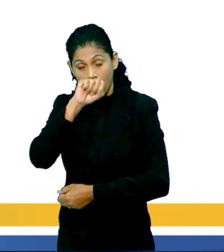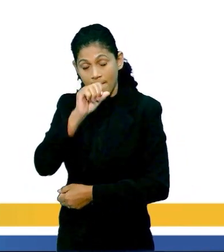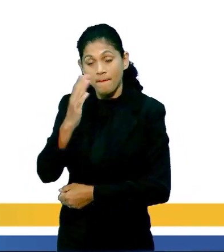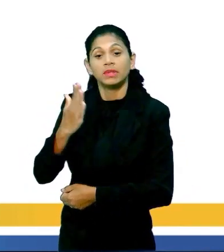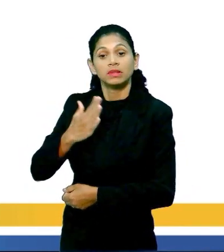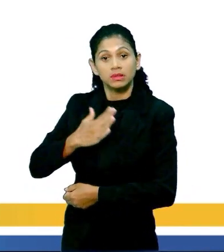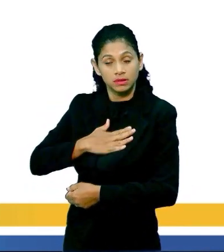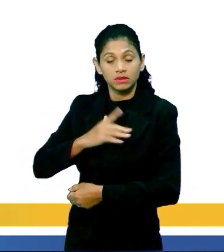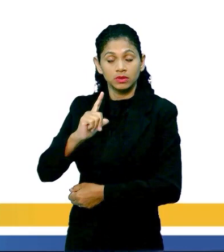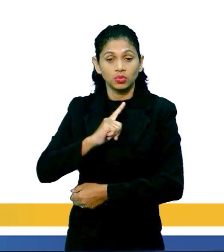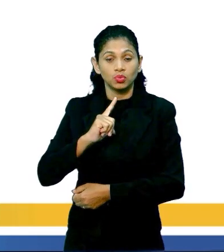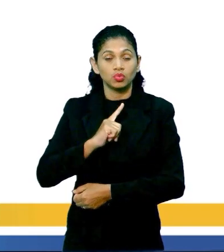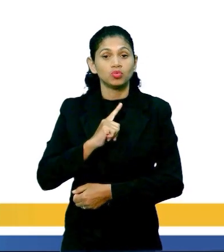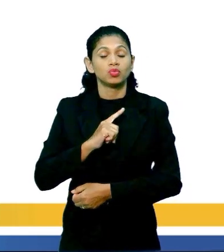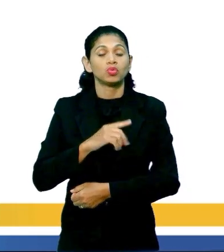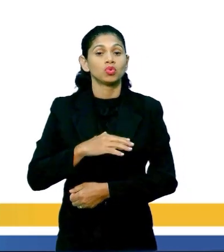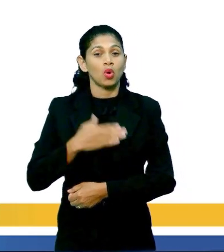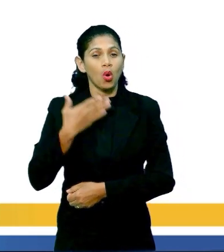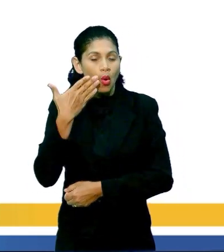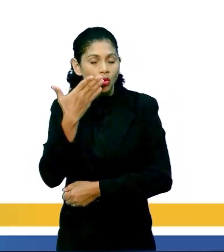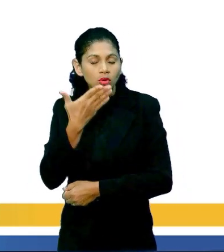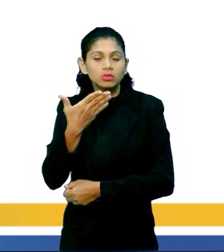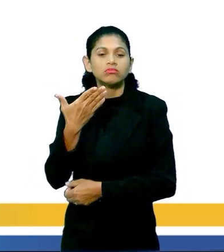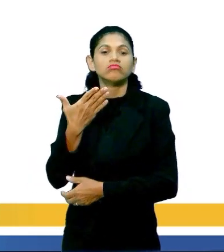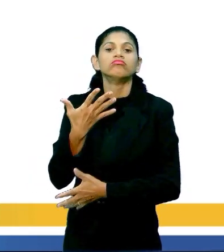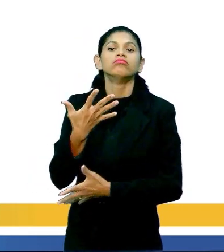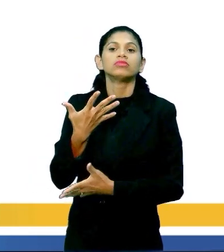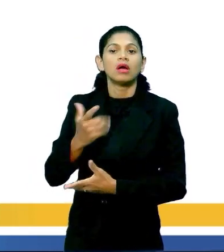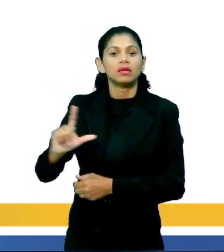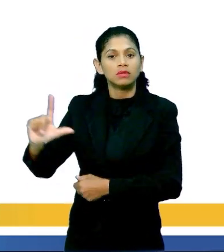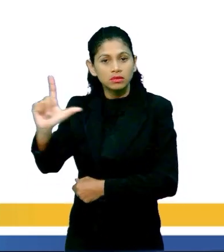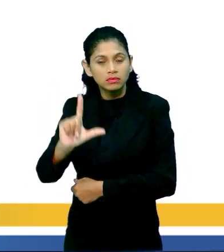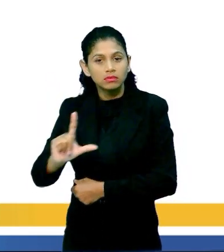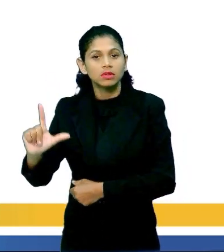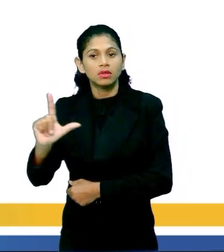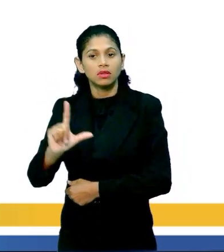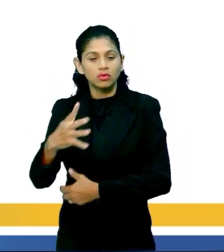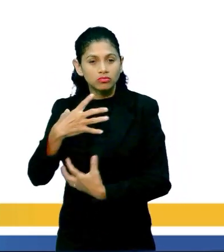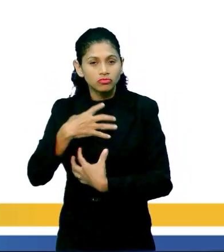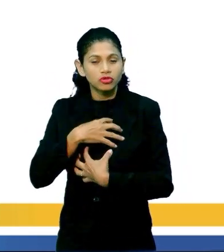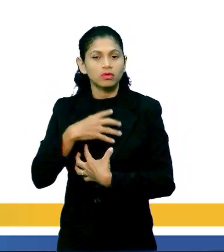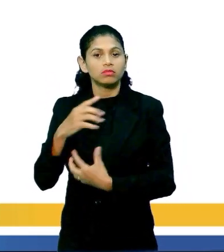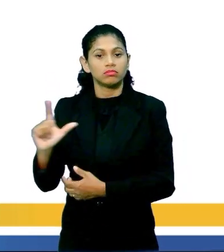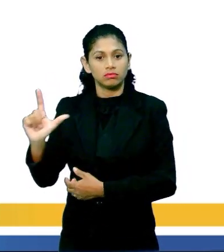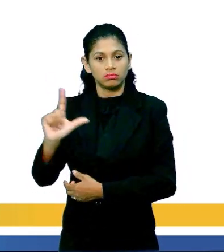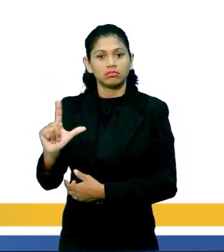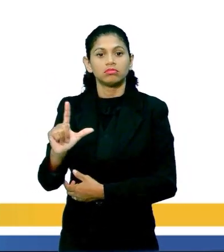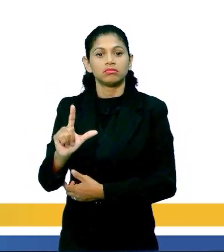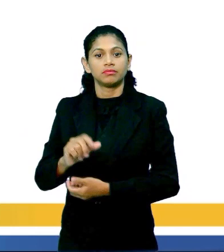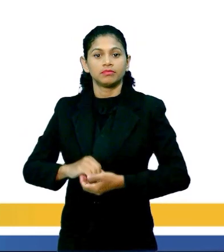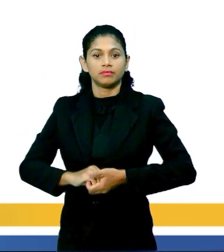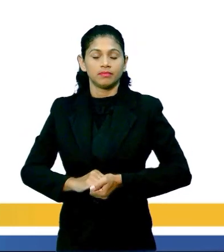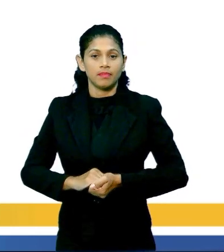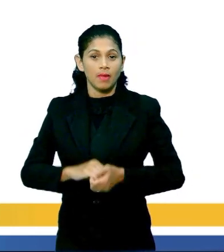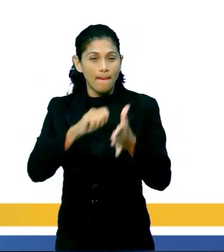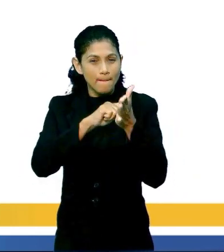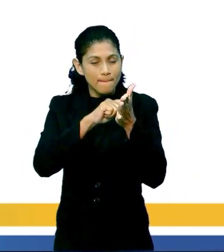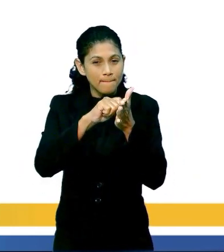muito requintado em literatura. Exist significa requintado e